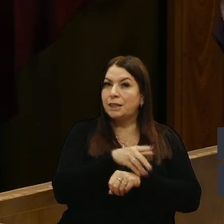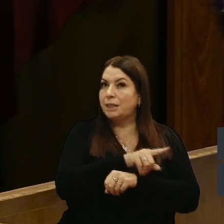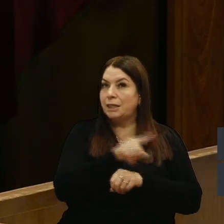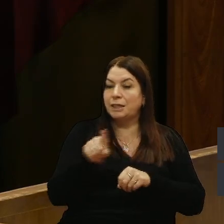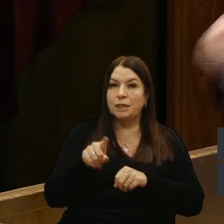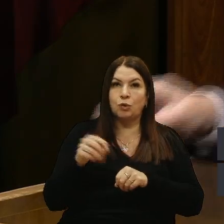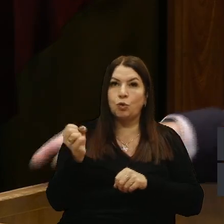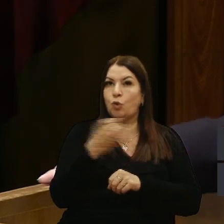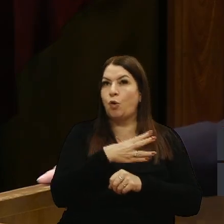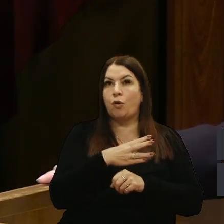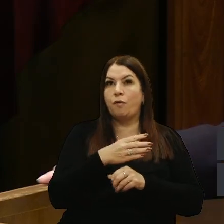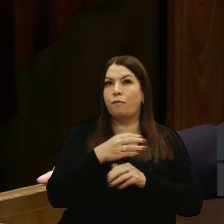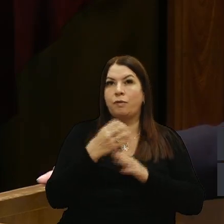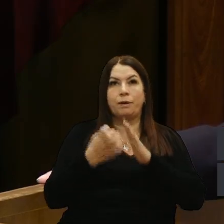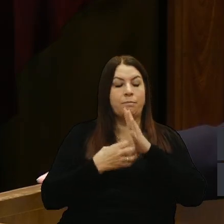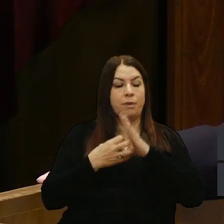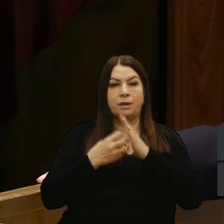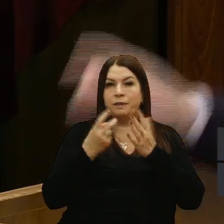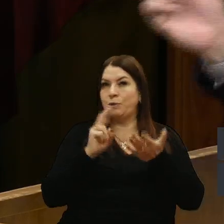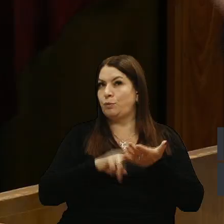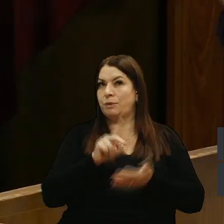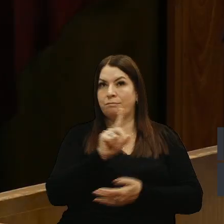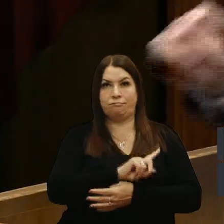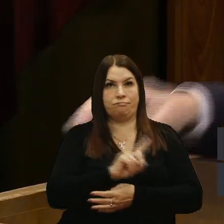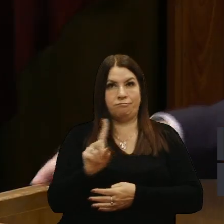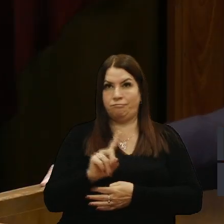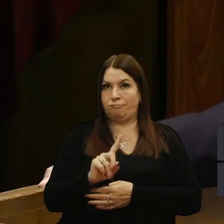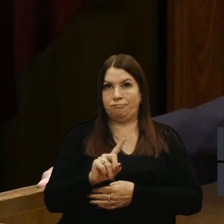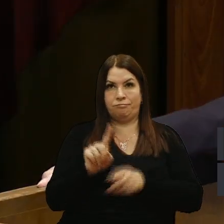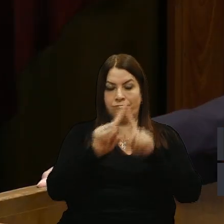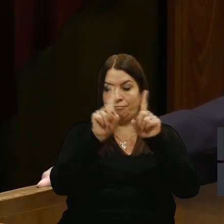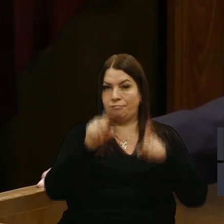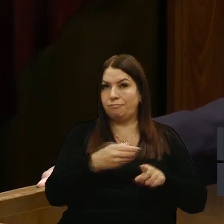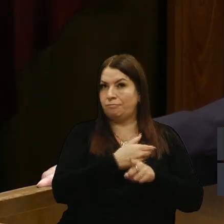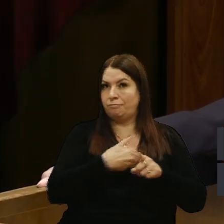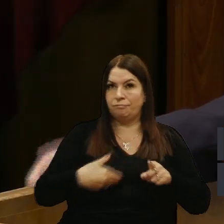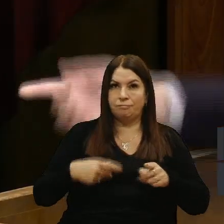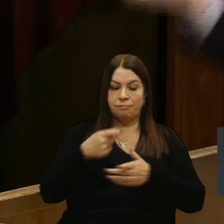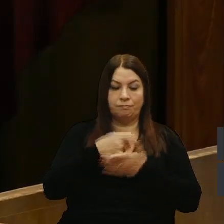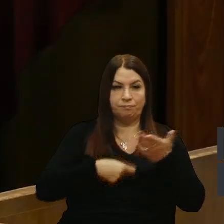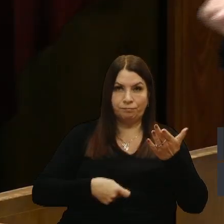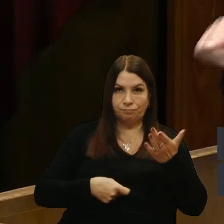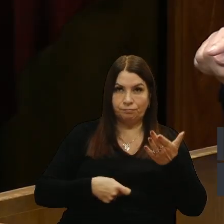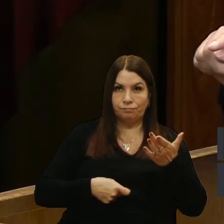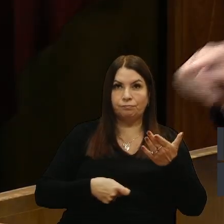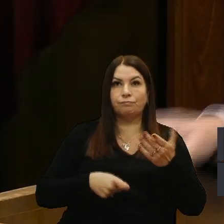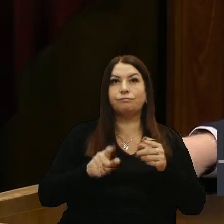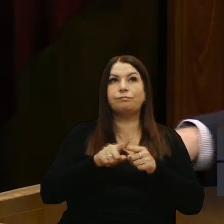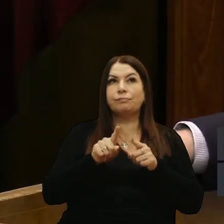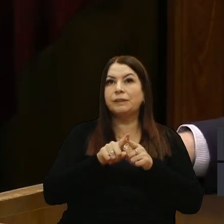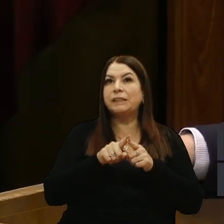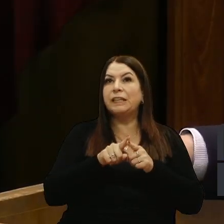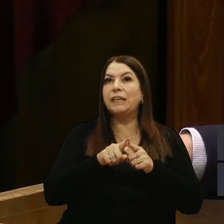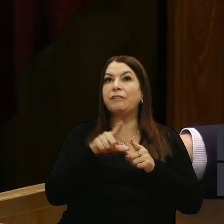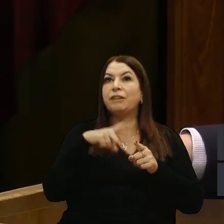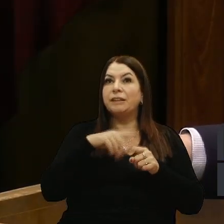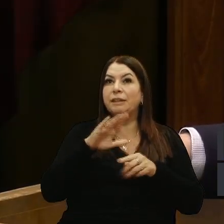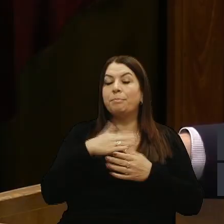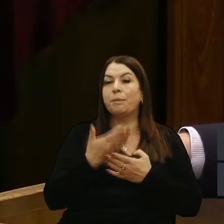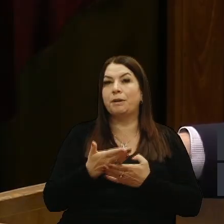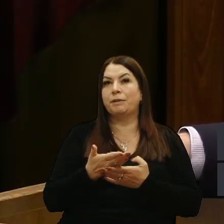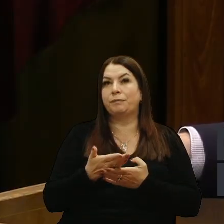ser a nova concessão que vai assumir, por serem servidores públicos concursados. Quem vai absorver esses